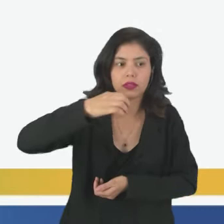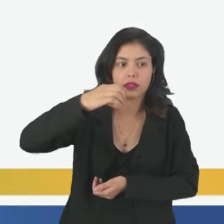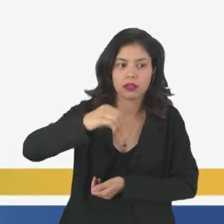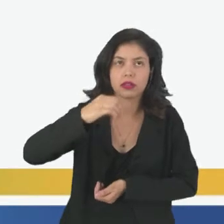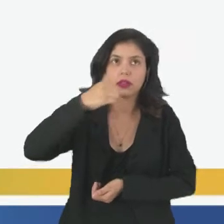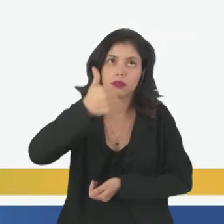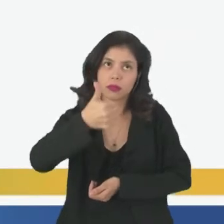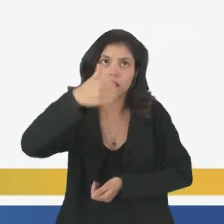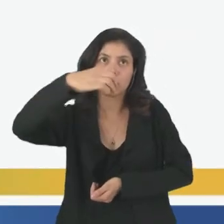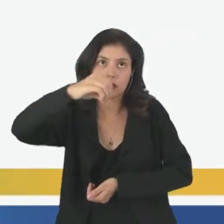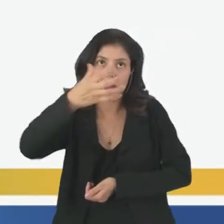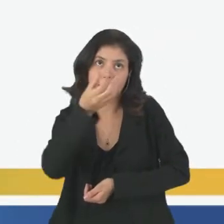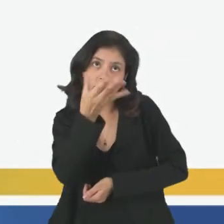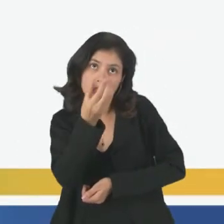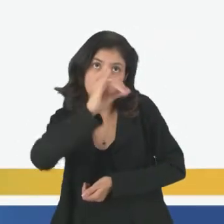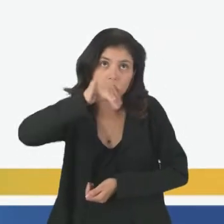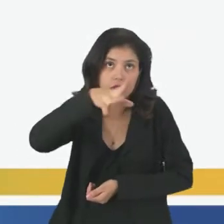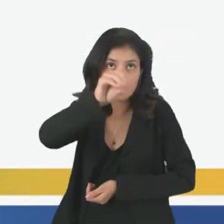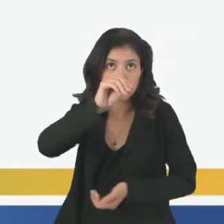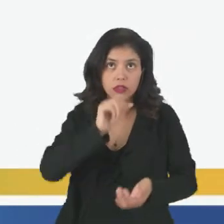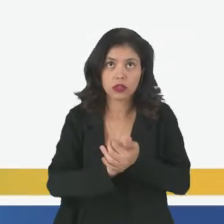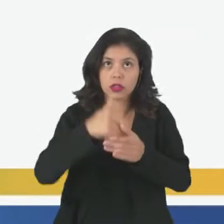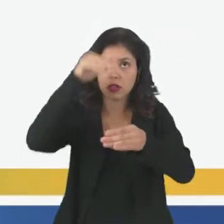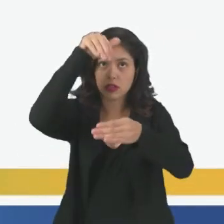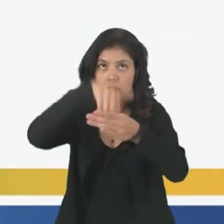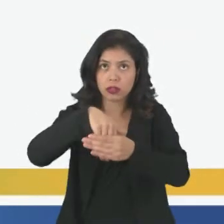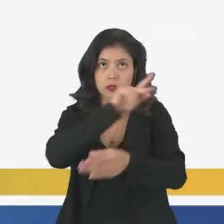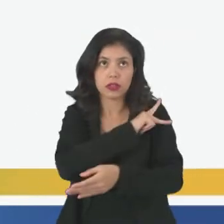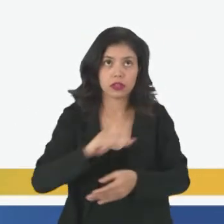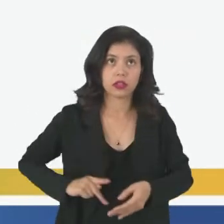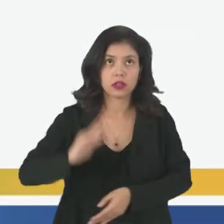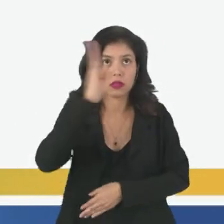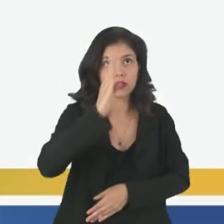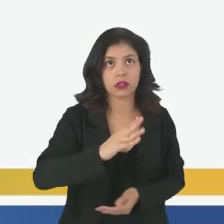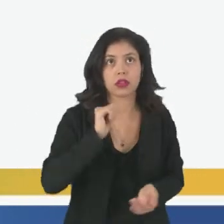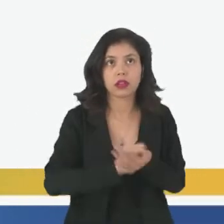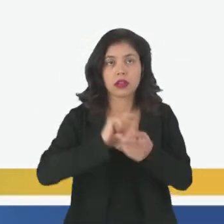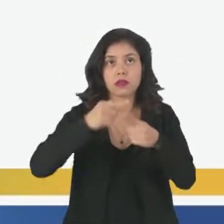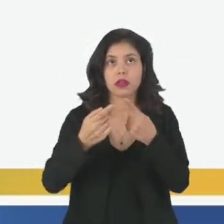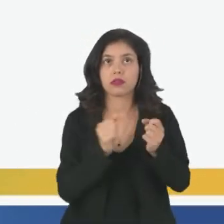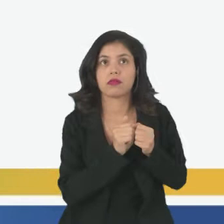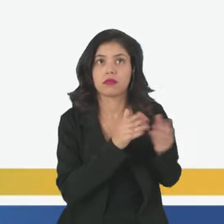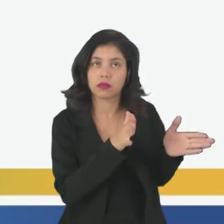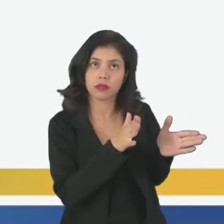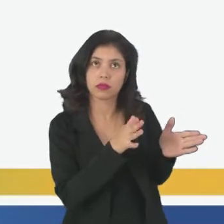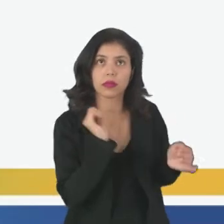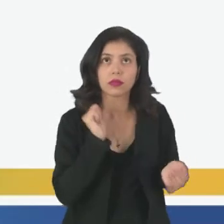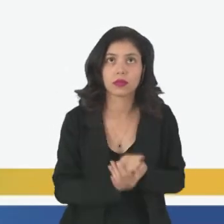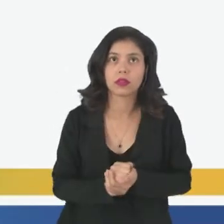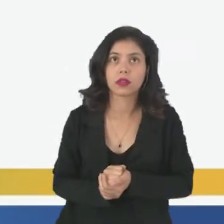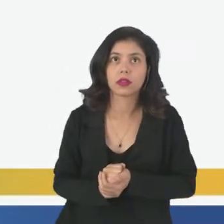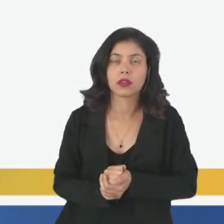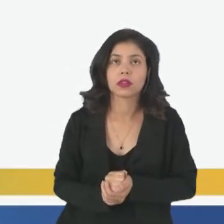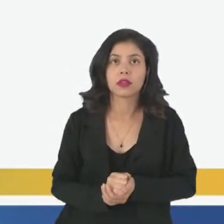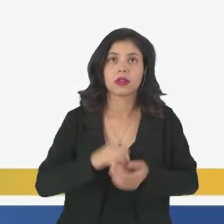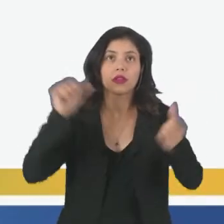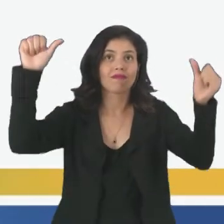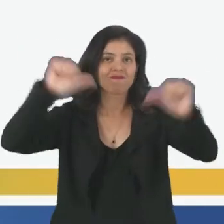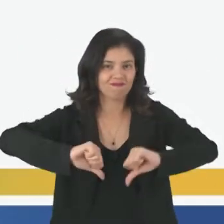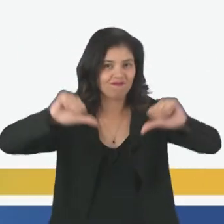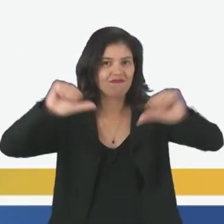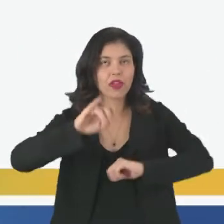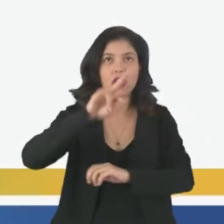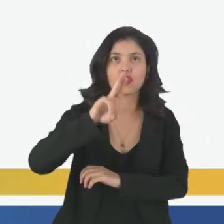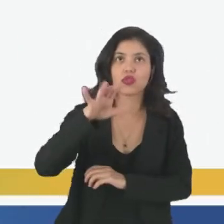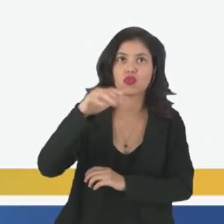Jânio Quadros foi eleito presidente do Brasil, mas renunciou 7 meses depois, abrindo uma crise institucional, pois